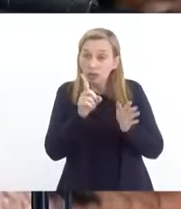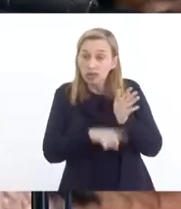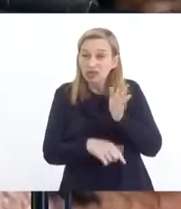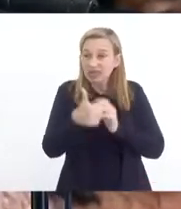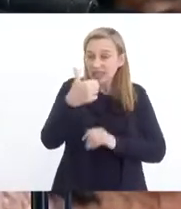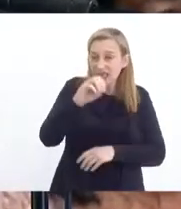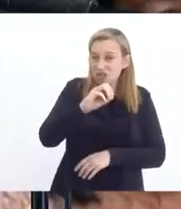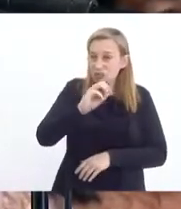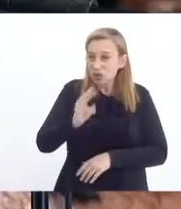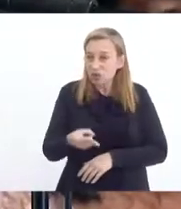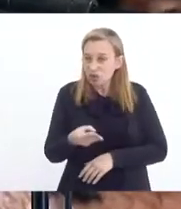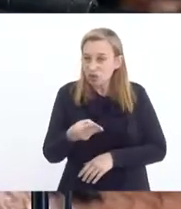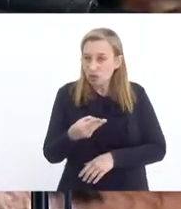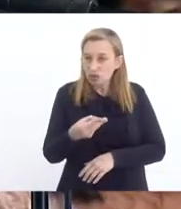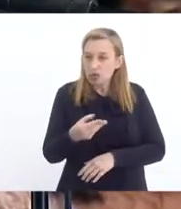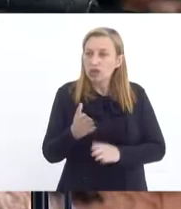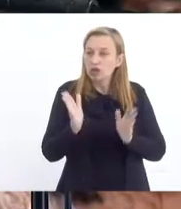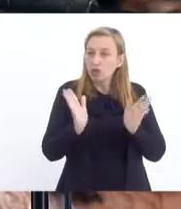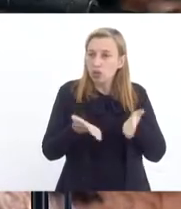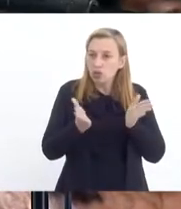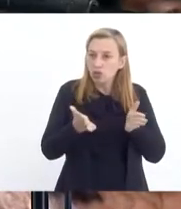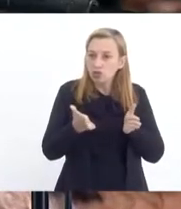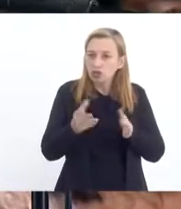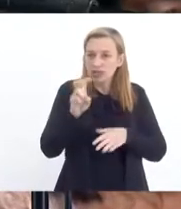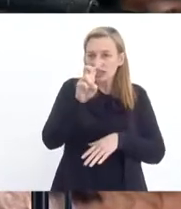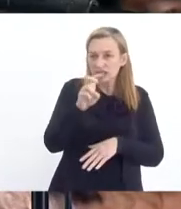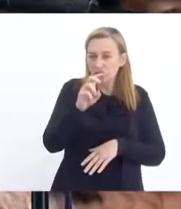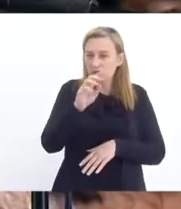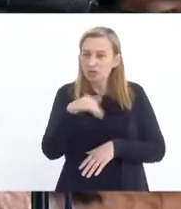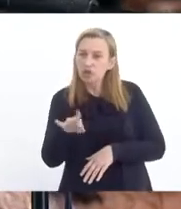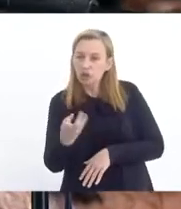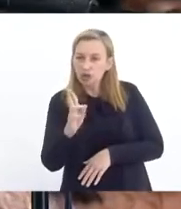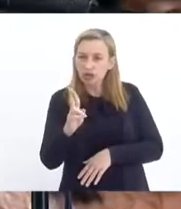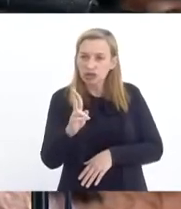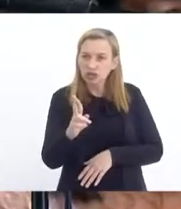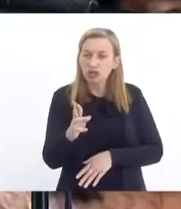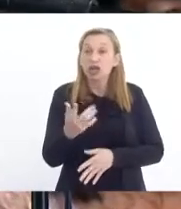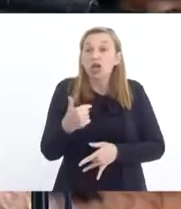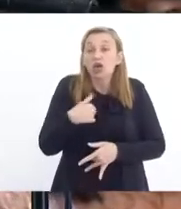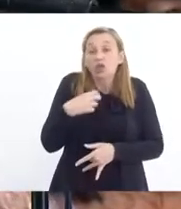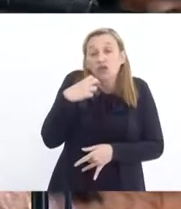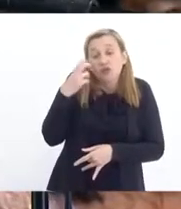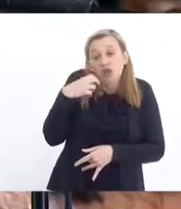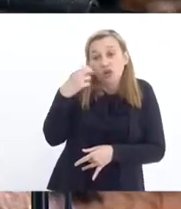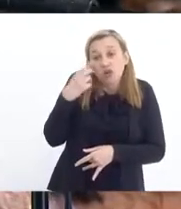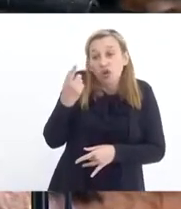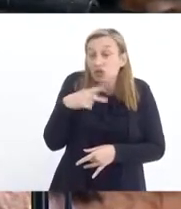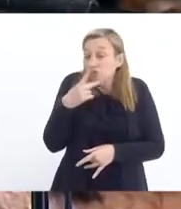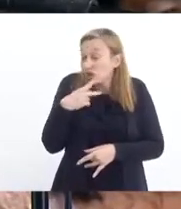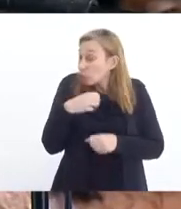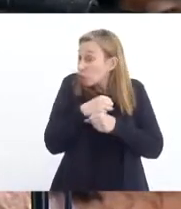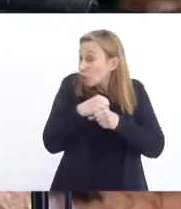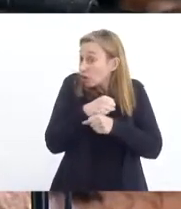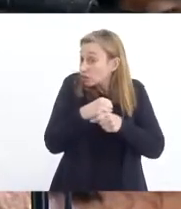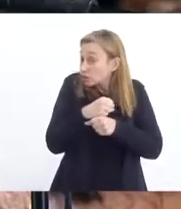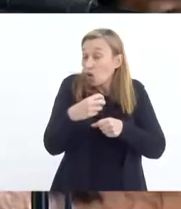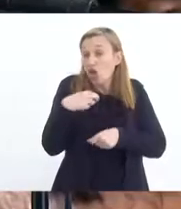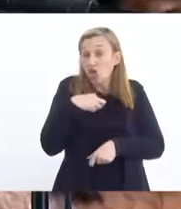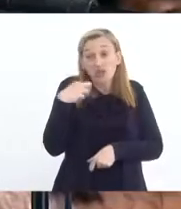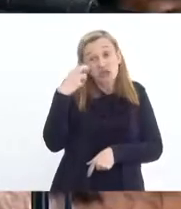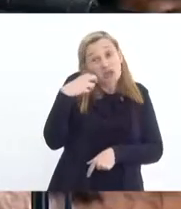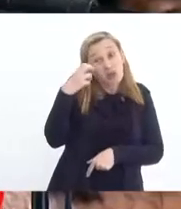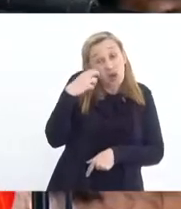bilhões para simplesmente hoje em torno de 5 bilhões. E eu fico envergonhado, isso eu estou falando por ano, e eu fico